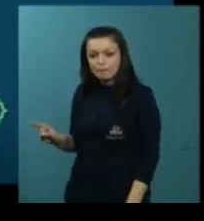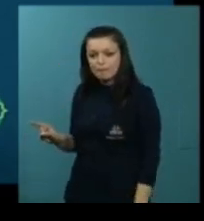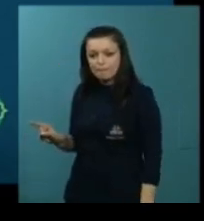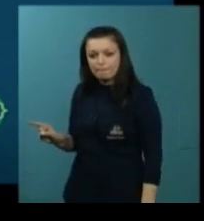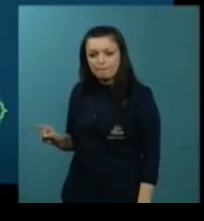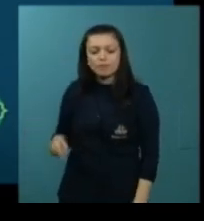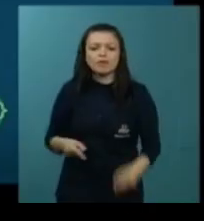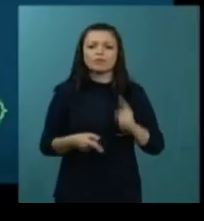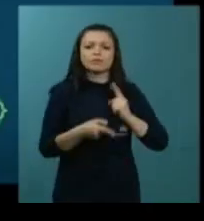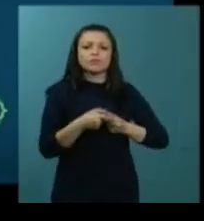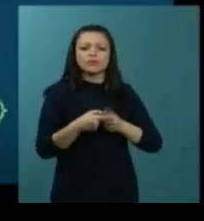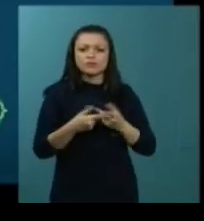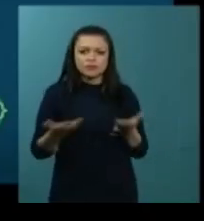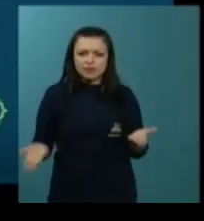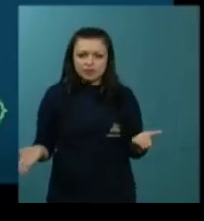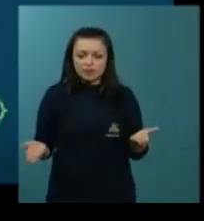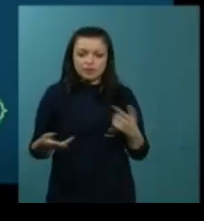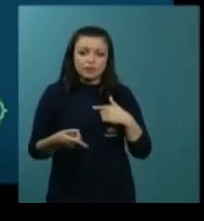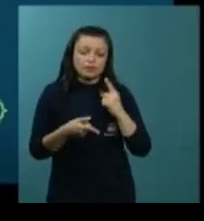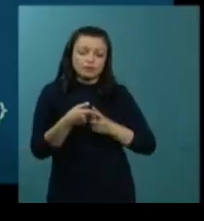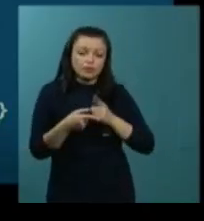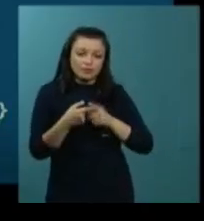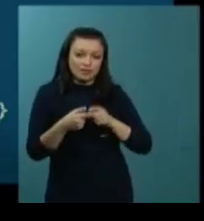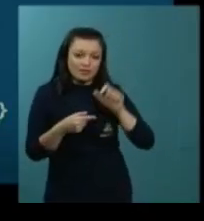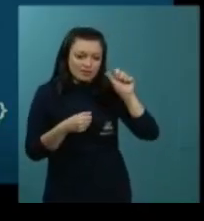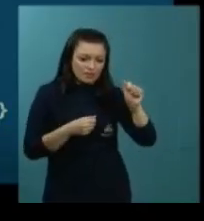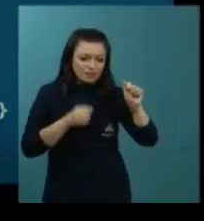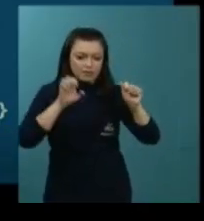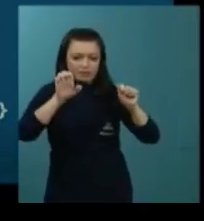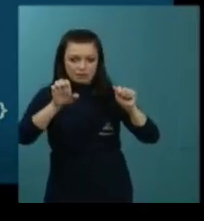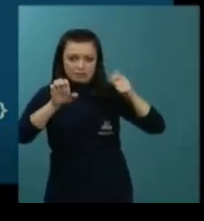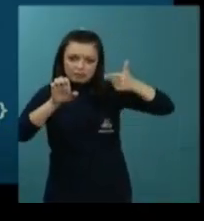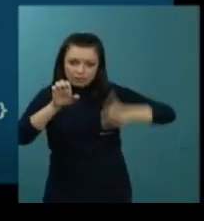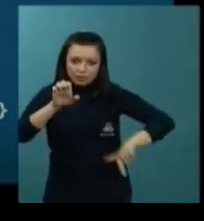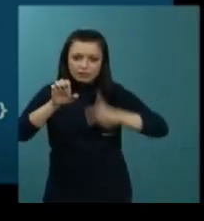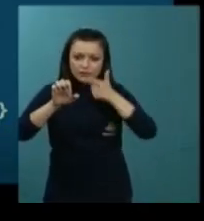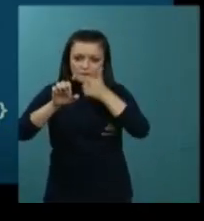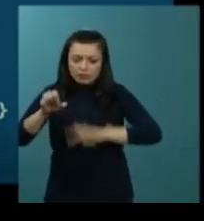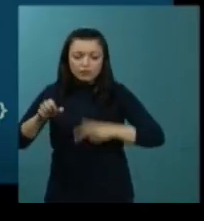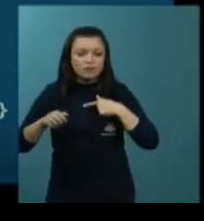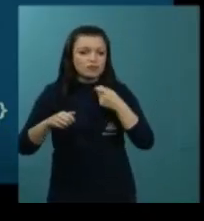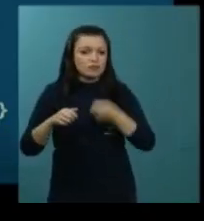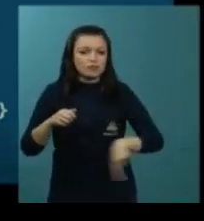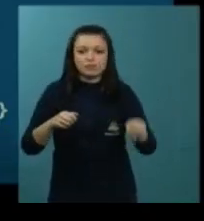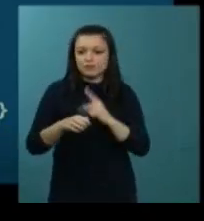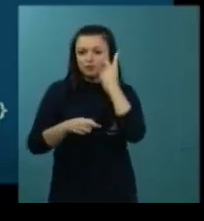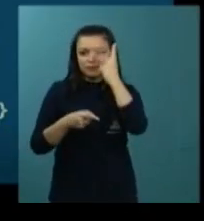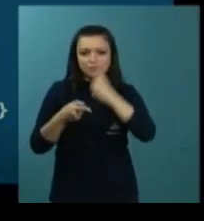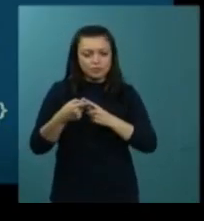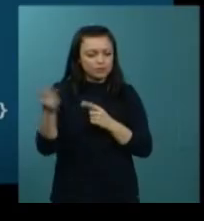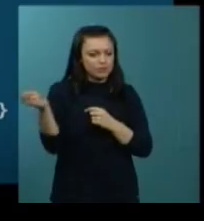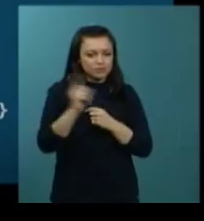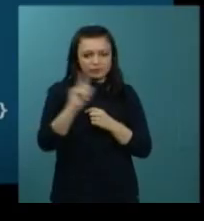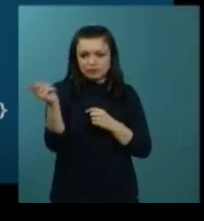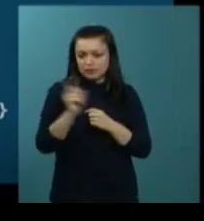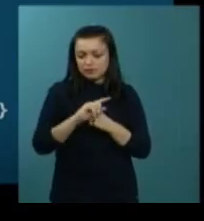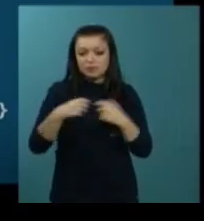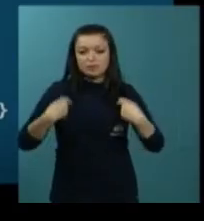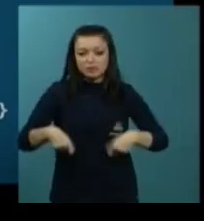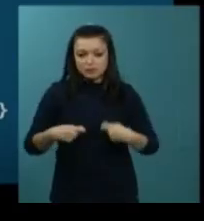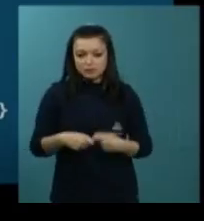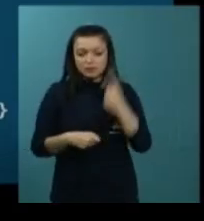porque os elementos que se repetem, nós representaremos uma